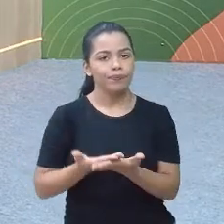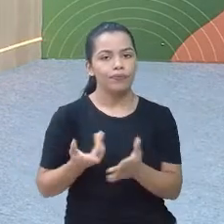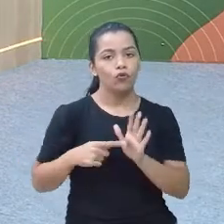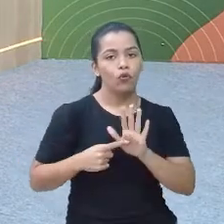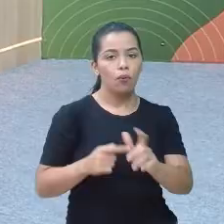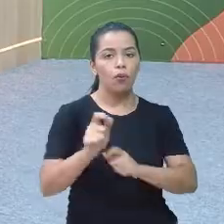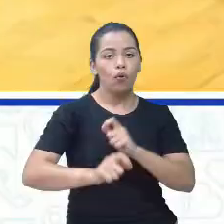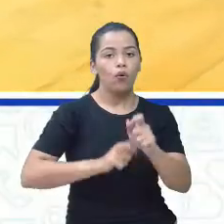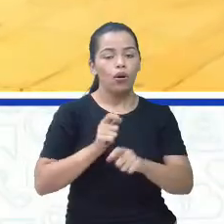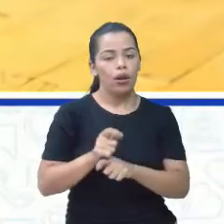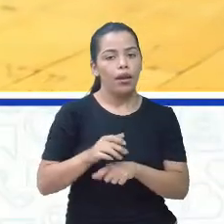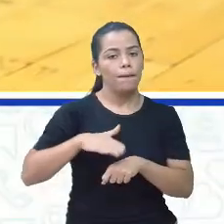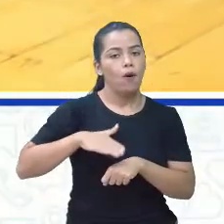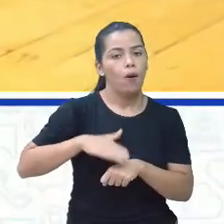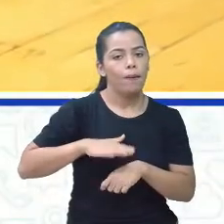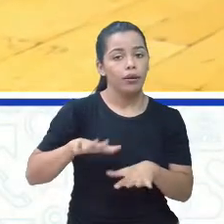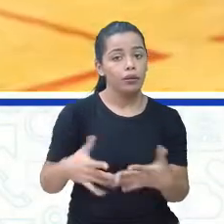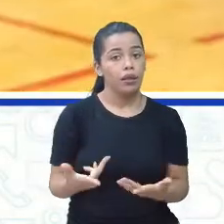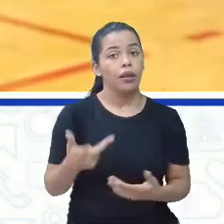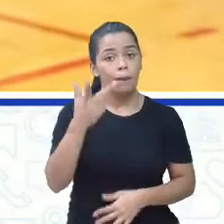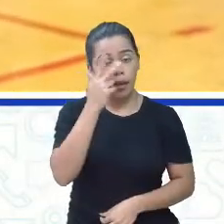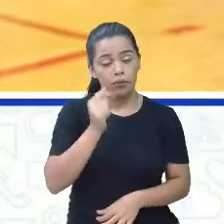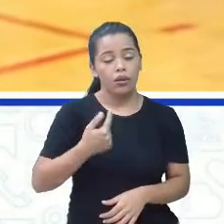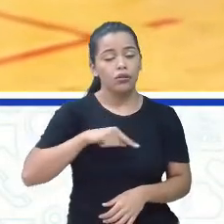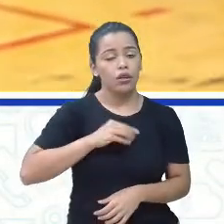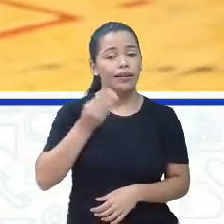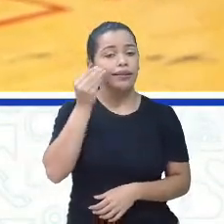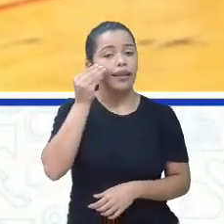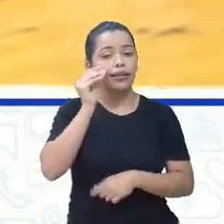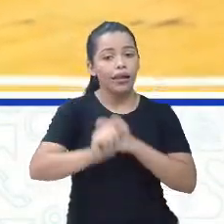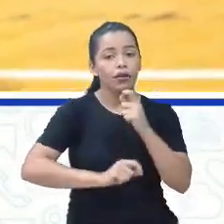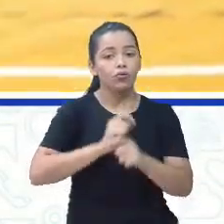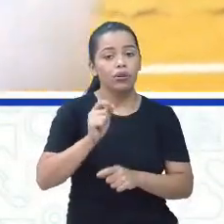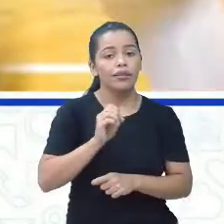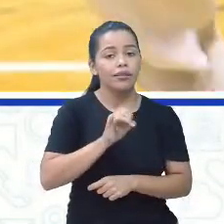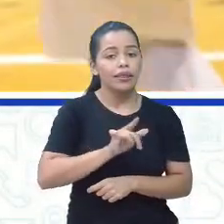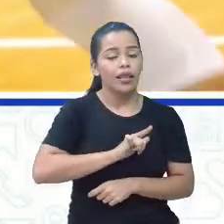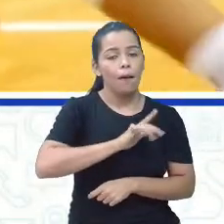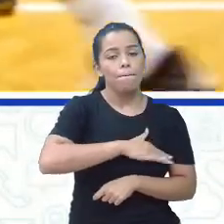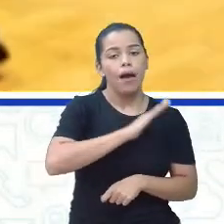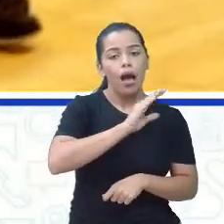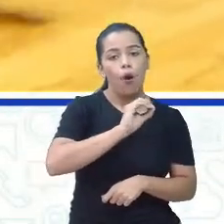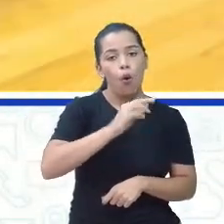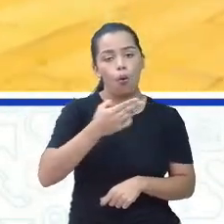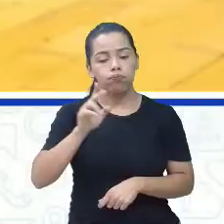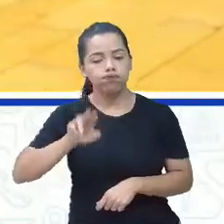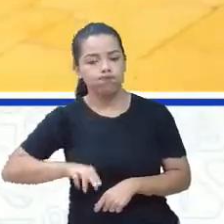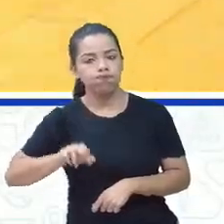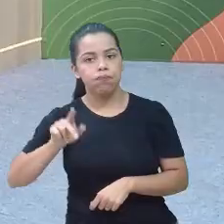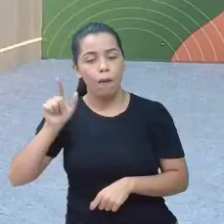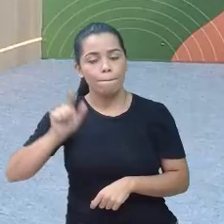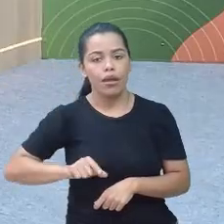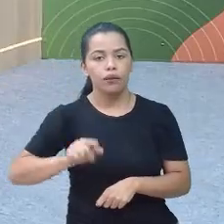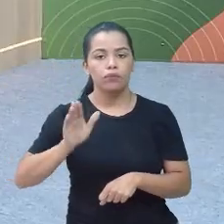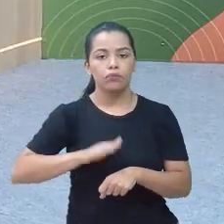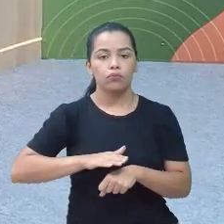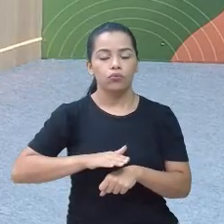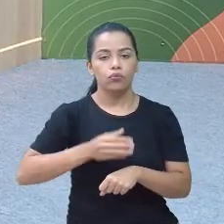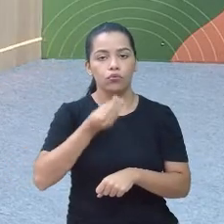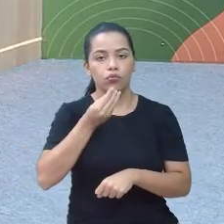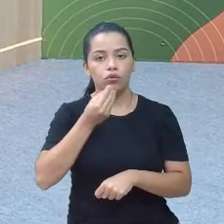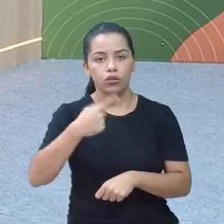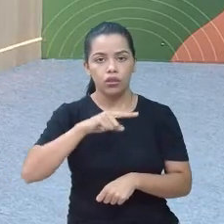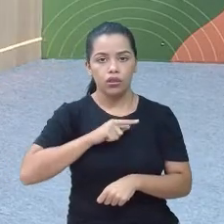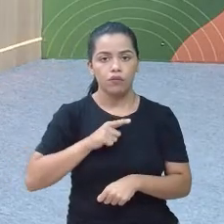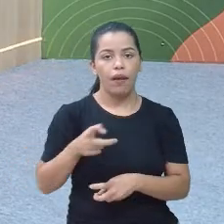trazendo situações que mesmo a gente tentando declarar se é ter mais ou menos chance, o que a gente vai tentar descrever a partir de agora é que